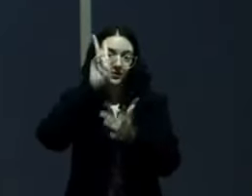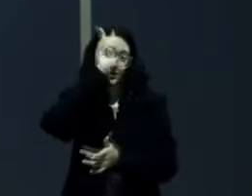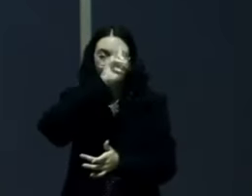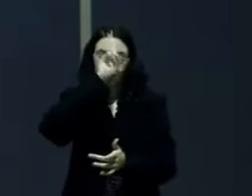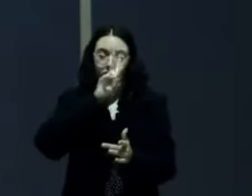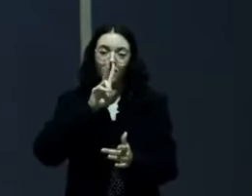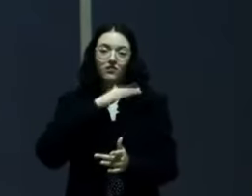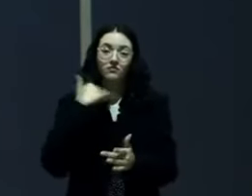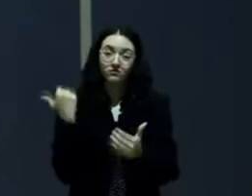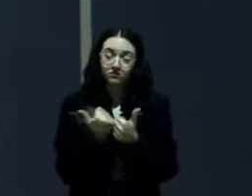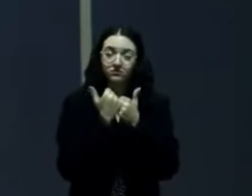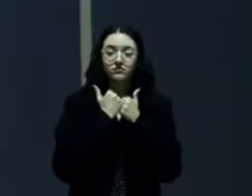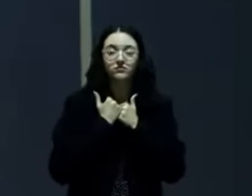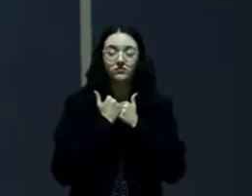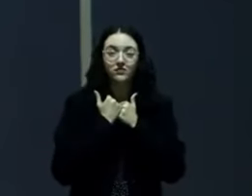escapar.